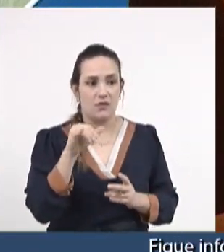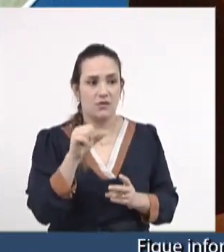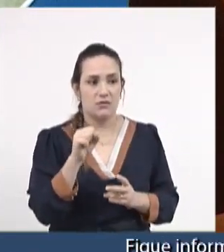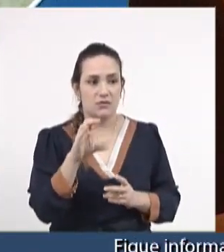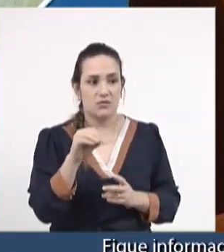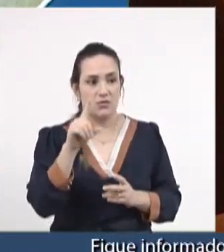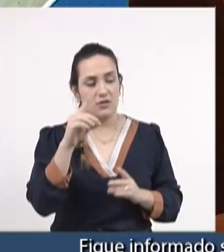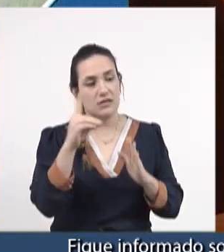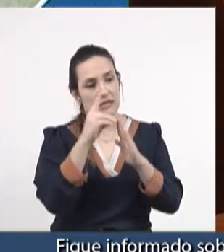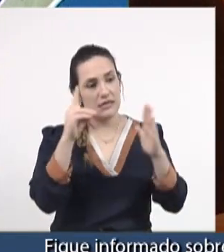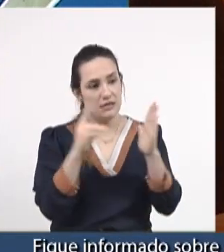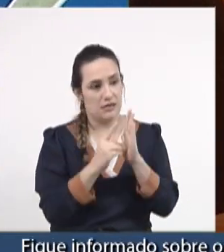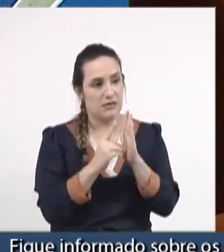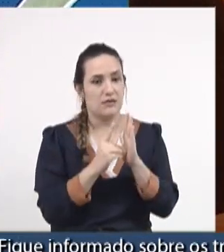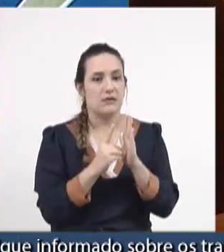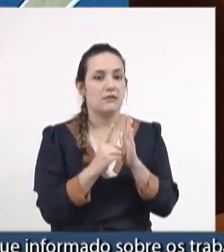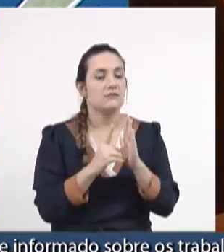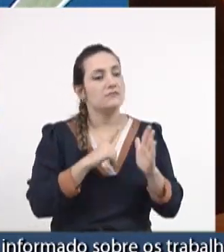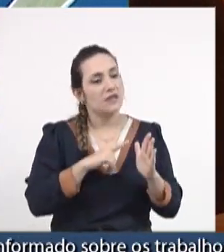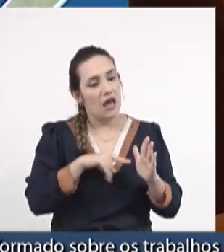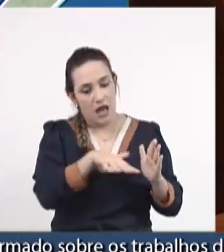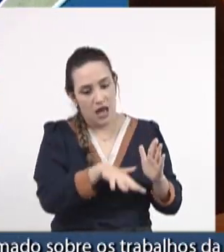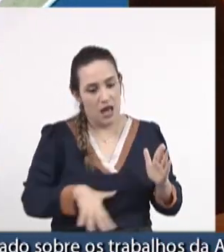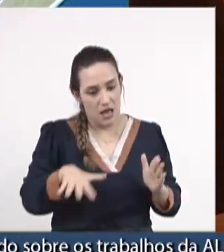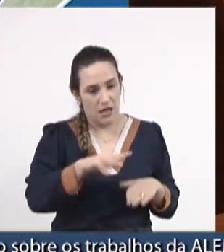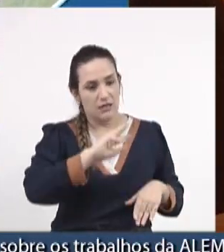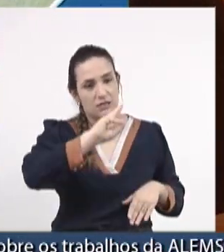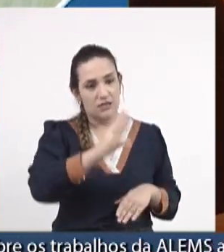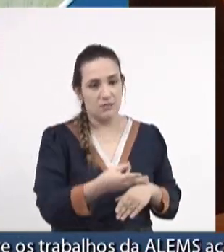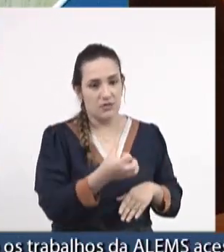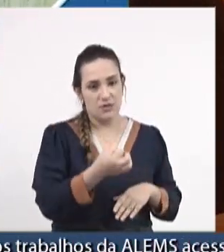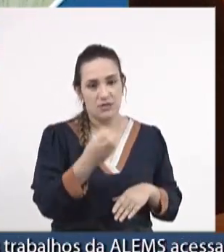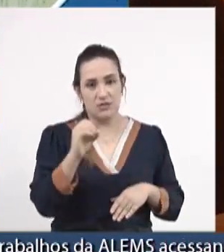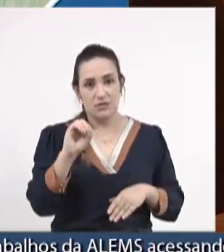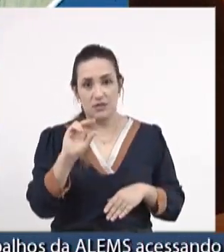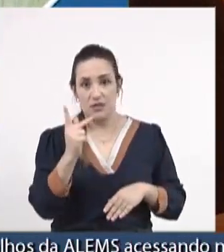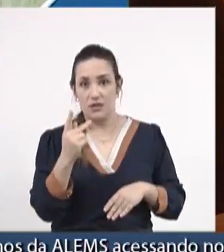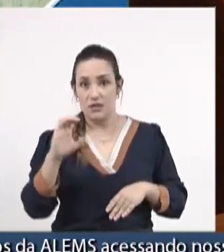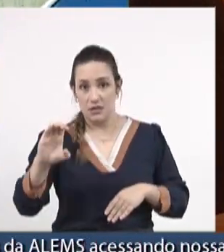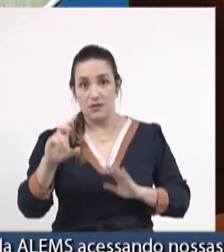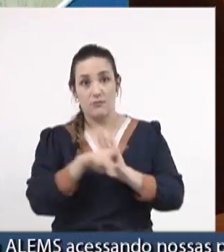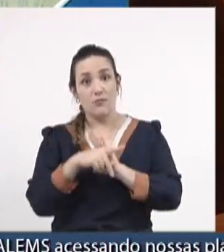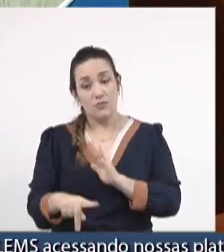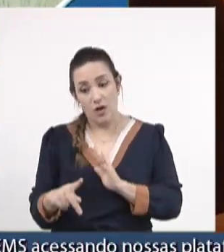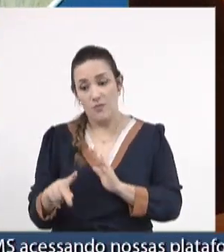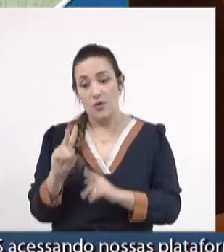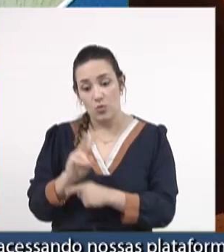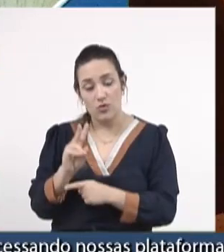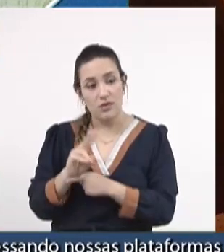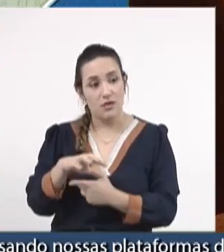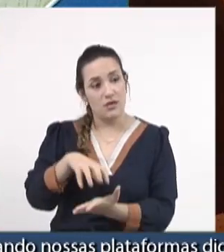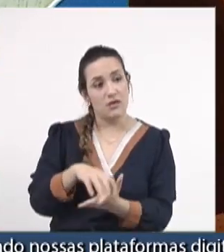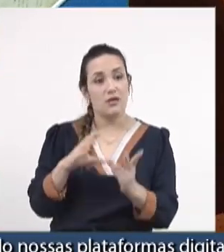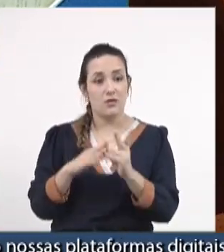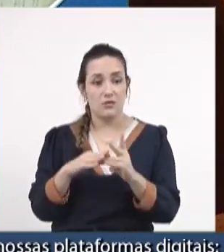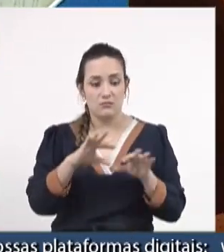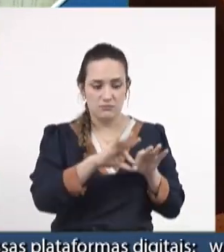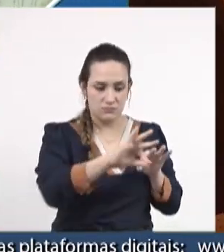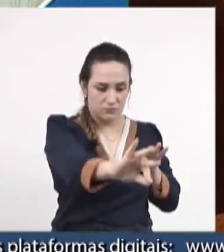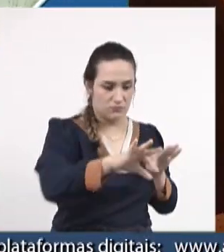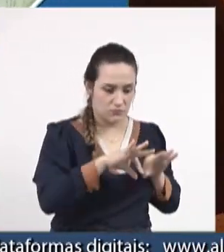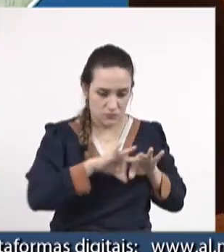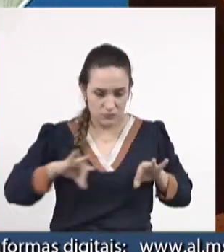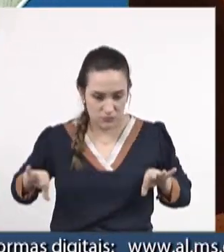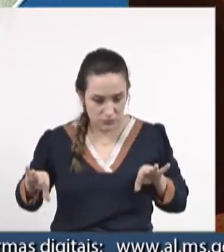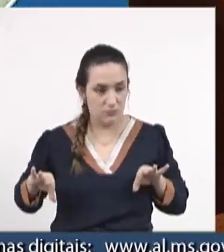decreto reservado uma área de 3.600 hectares para o patrimônio dos índios, cuja medição e